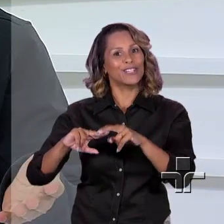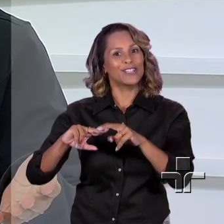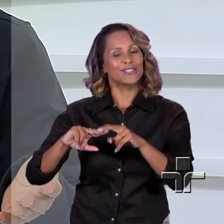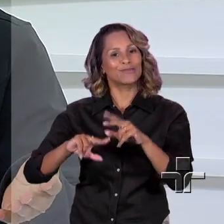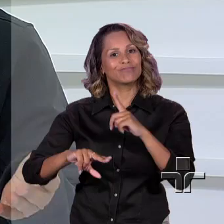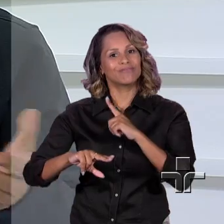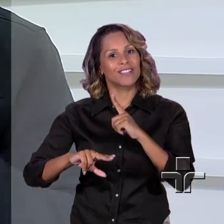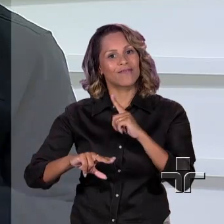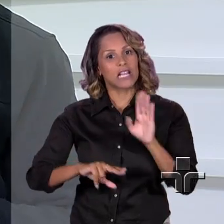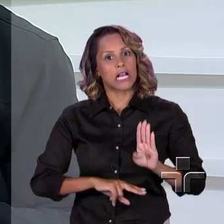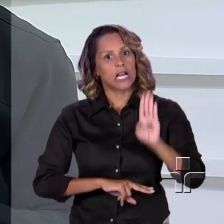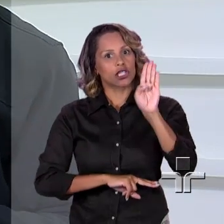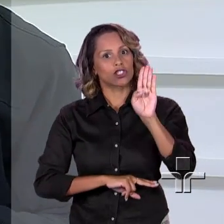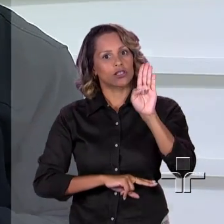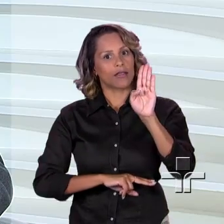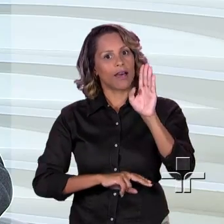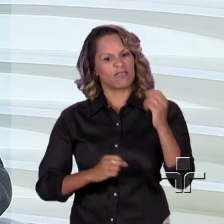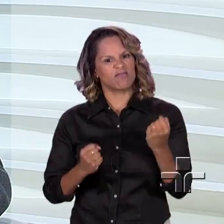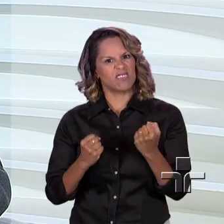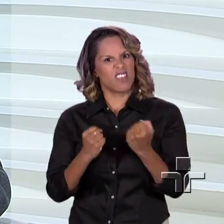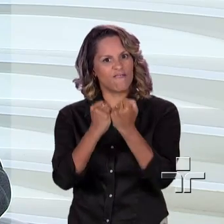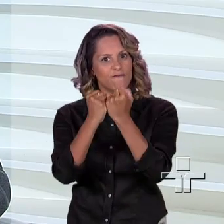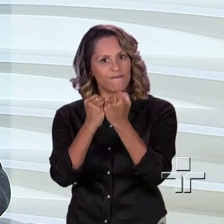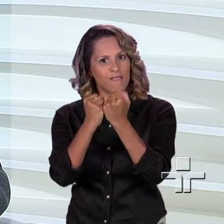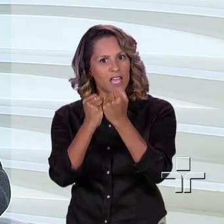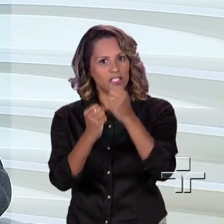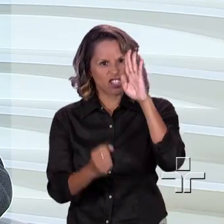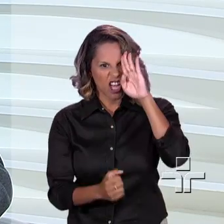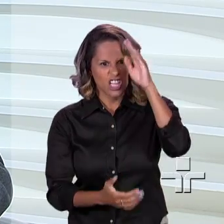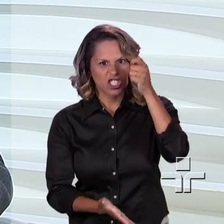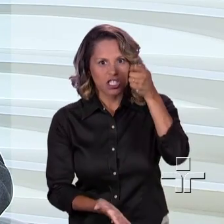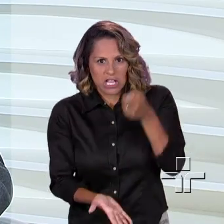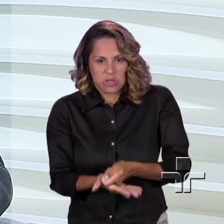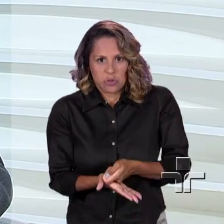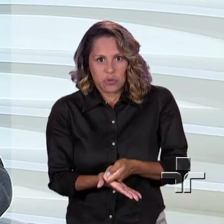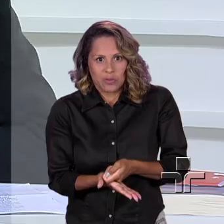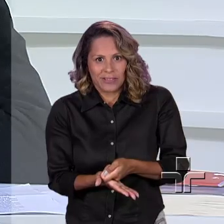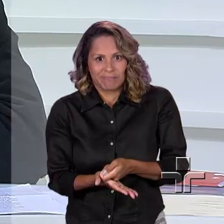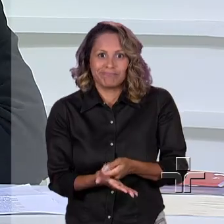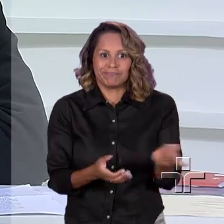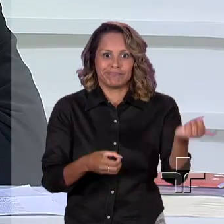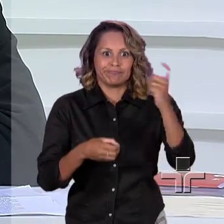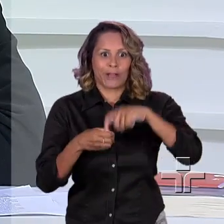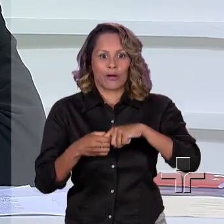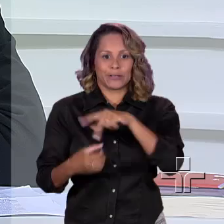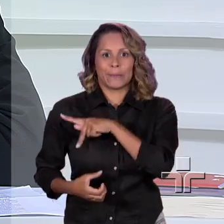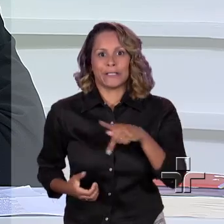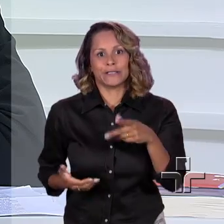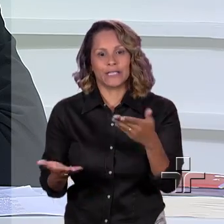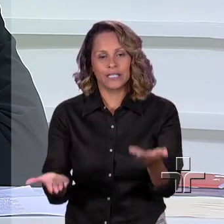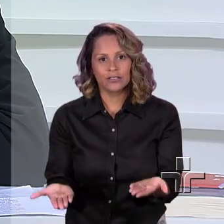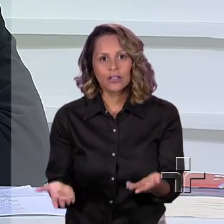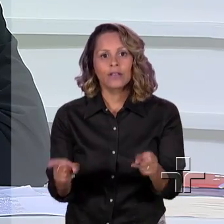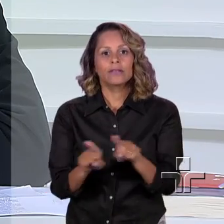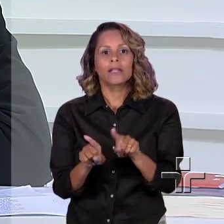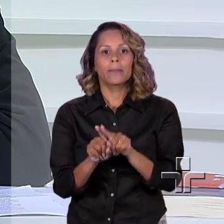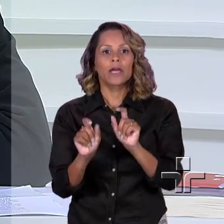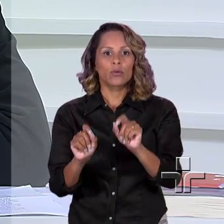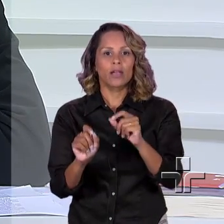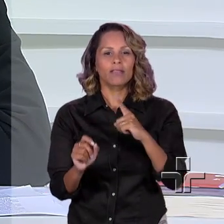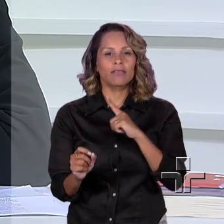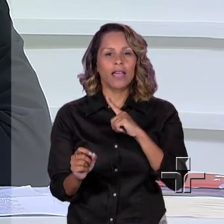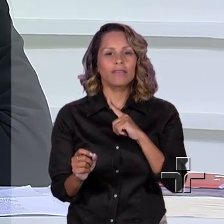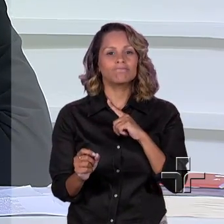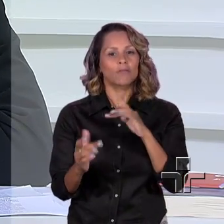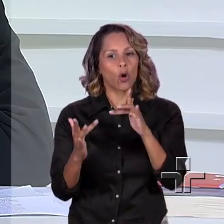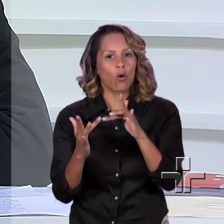a ditadura e que dedica o voto do impeachment a uma pessoa claramente envolvida com, ou